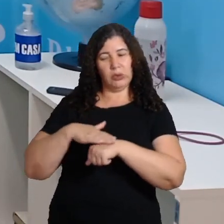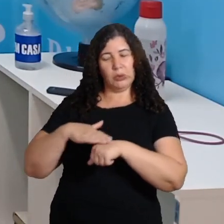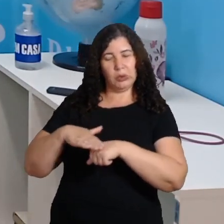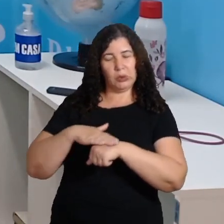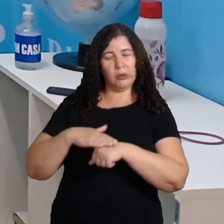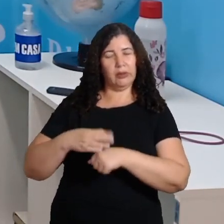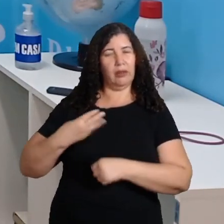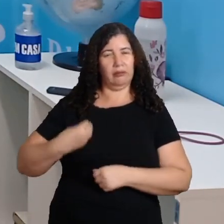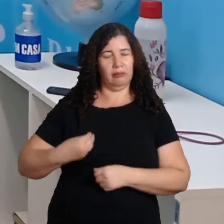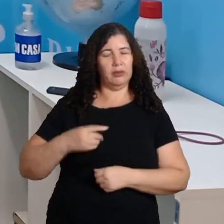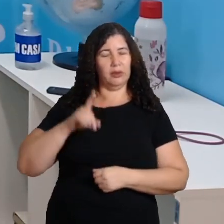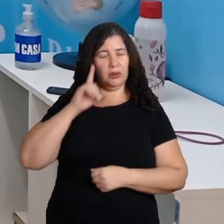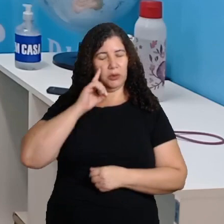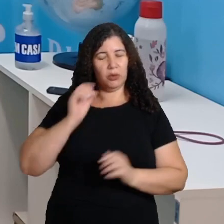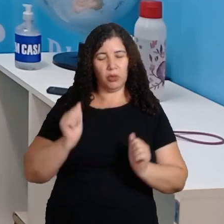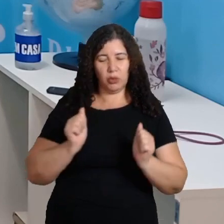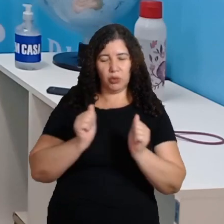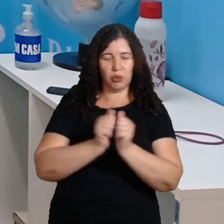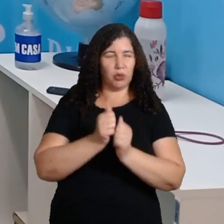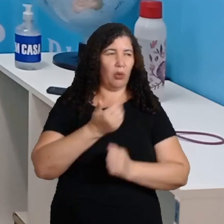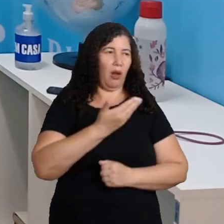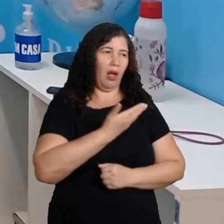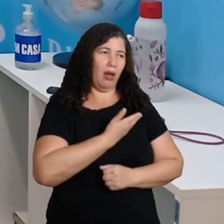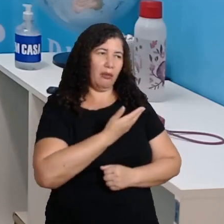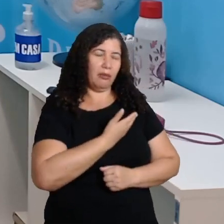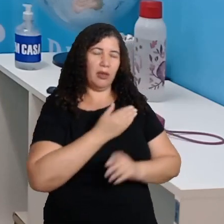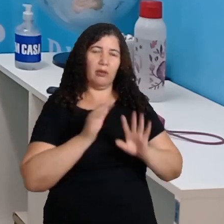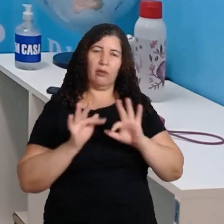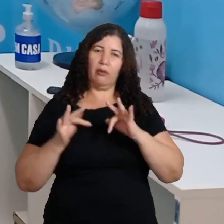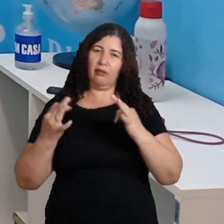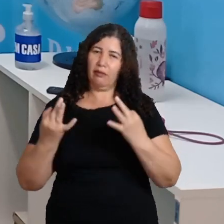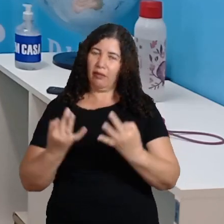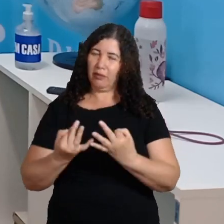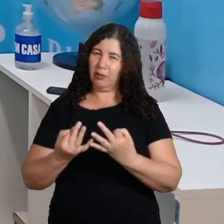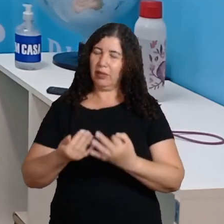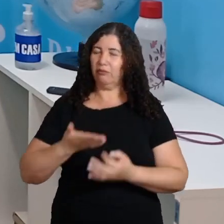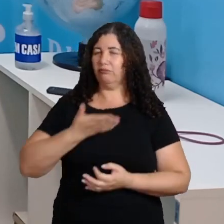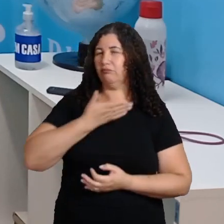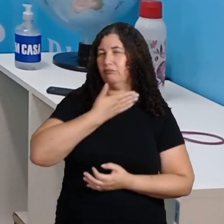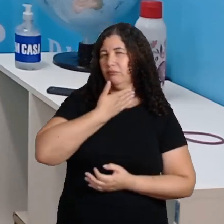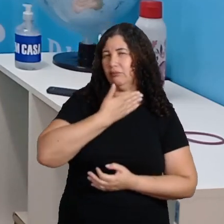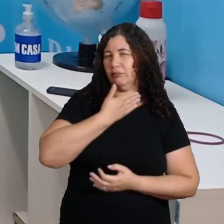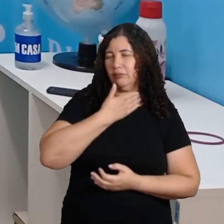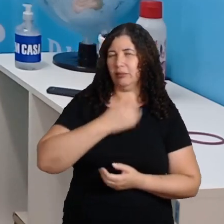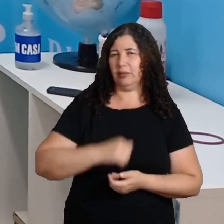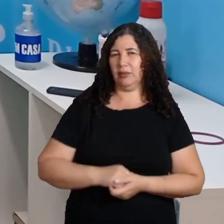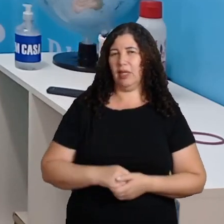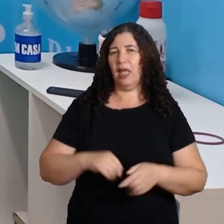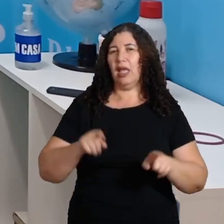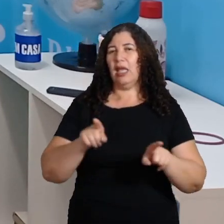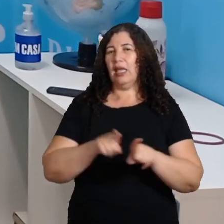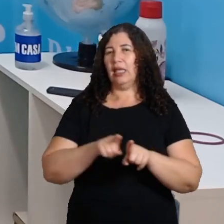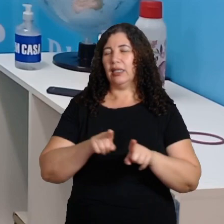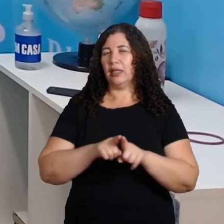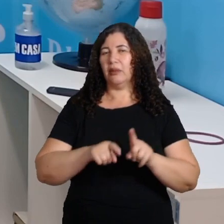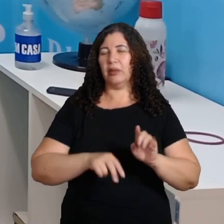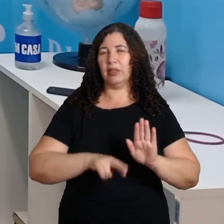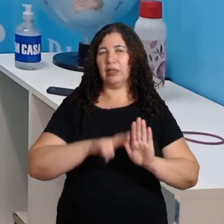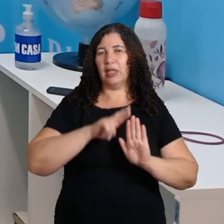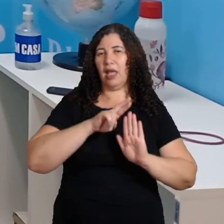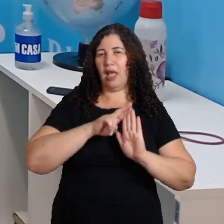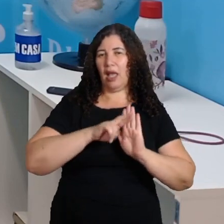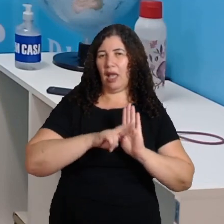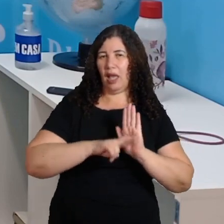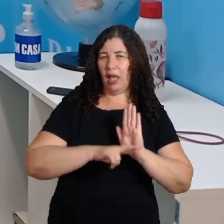nosso dia a dia com os nossos amigos, com a nossa família e também sobre as regras de